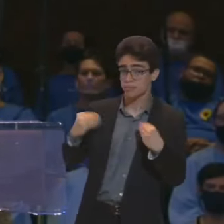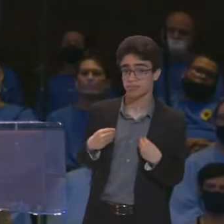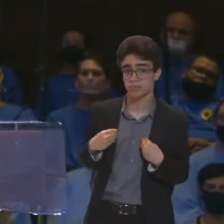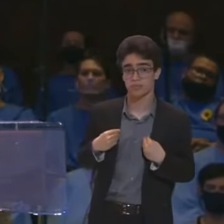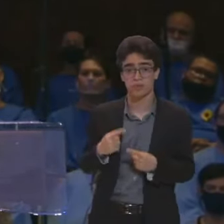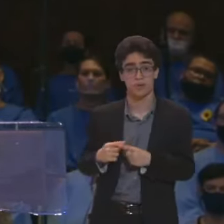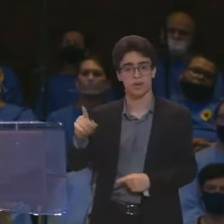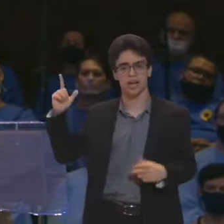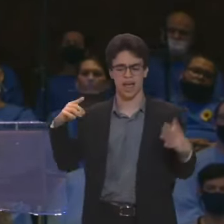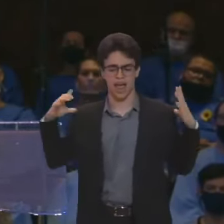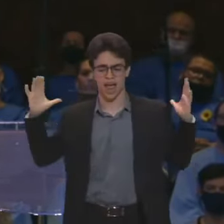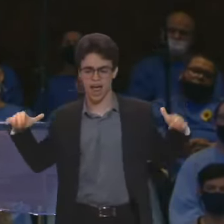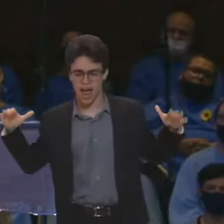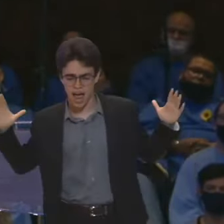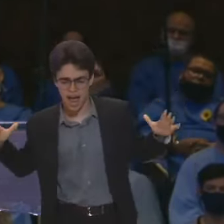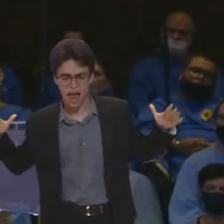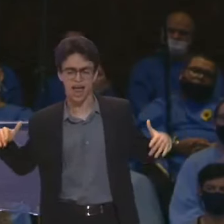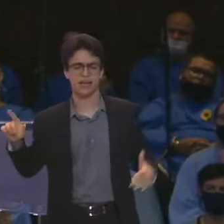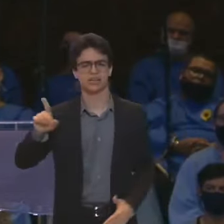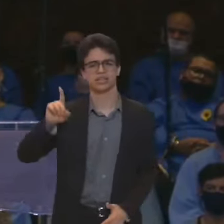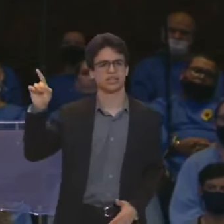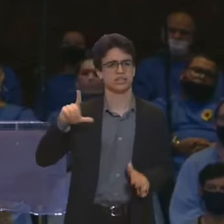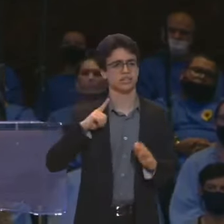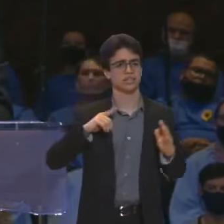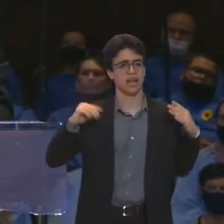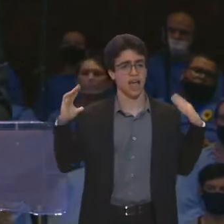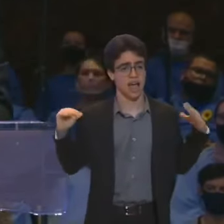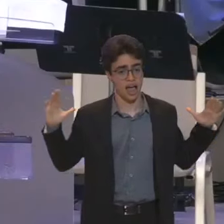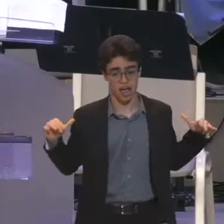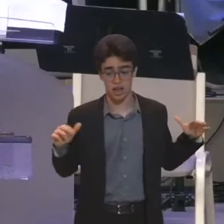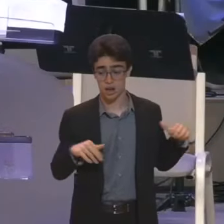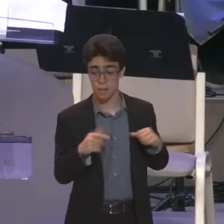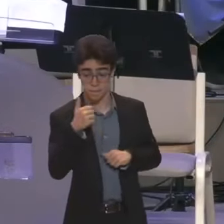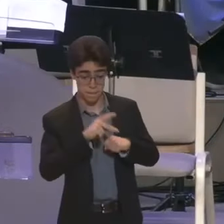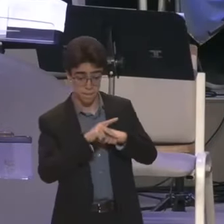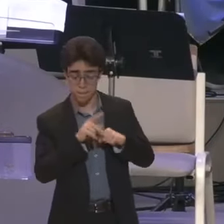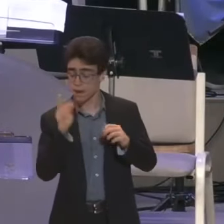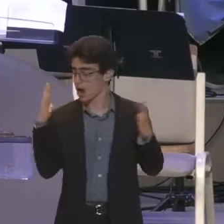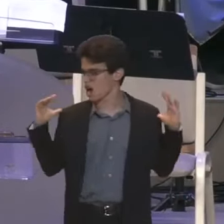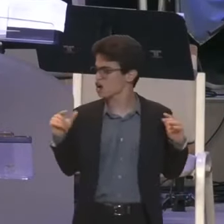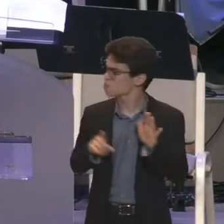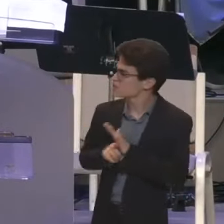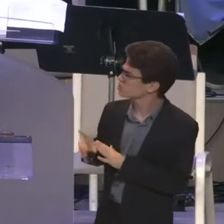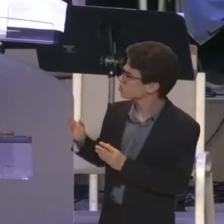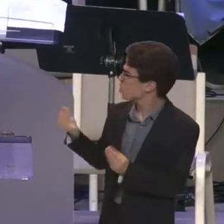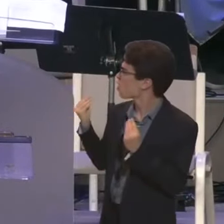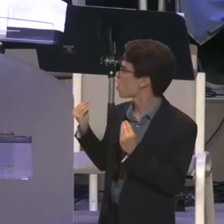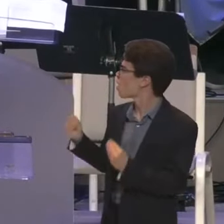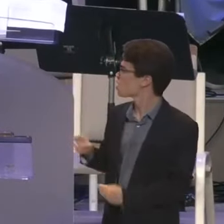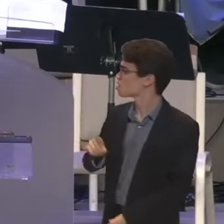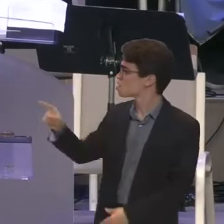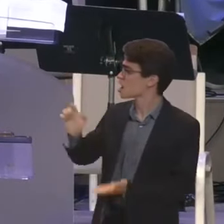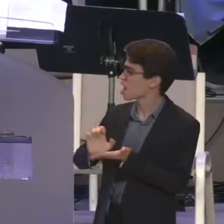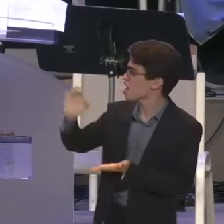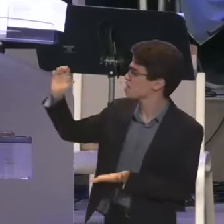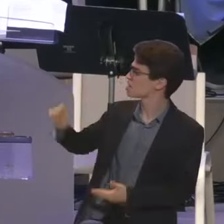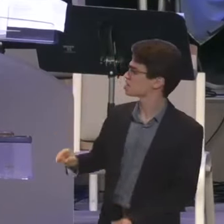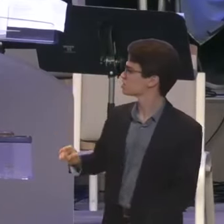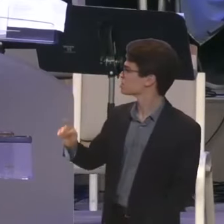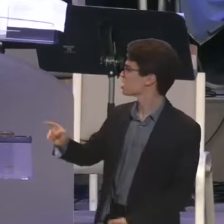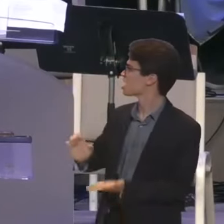uns anjos, arcanjos e anjos, diz 1 Pedro, que chegaram para Deus e falaram: como é que pode? Olha o Elias lá, Elias